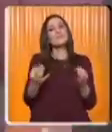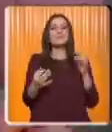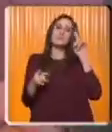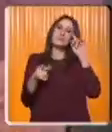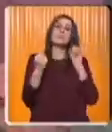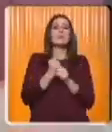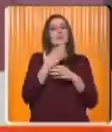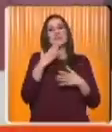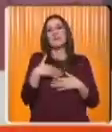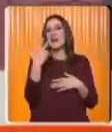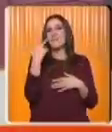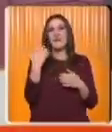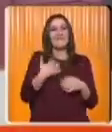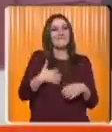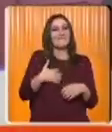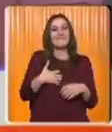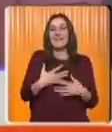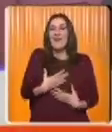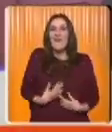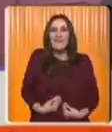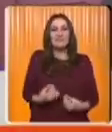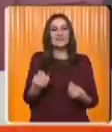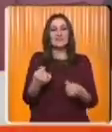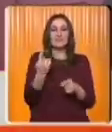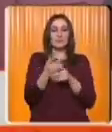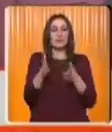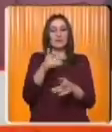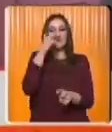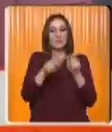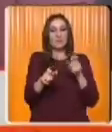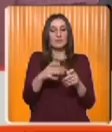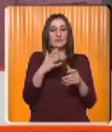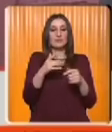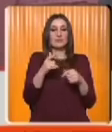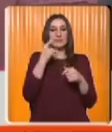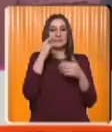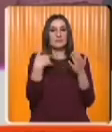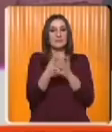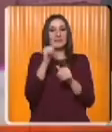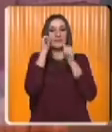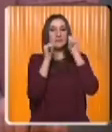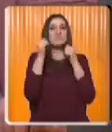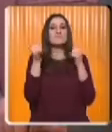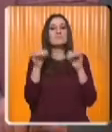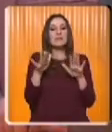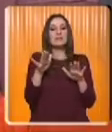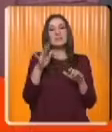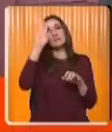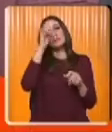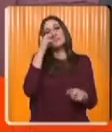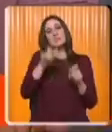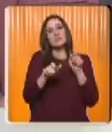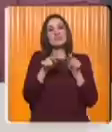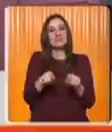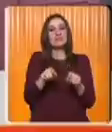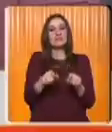Estes trabalhos dão-me imenso prazer. Dão-me prazer porque estou a ajudar pessoas, dão-me prazer porque estamos a pôr dentes às pessoas, mas especialmente sabendo que estas